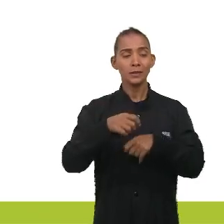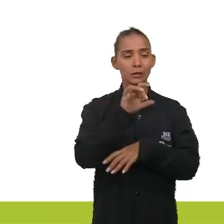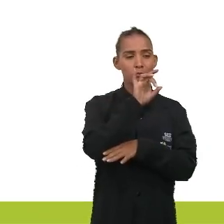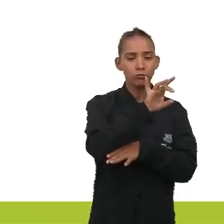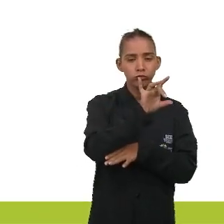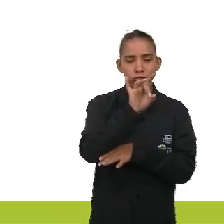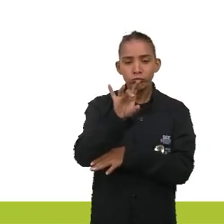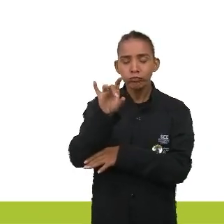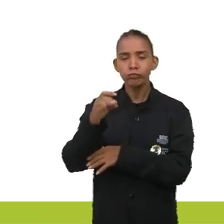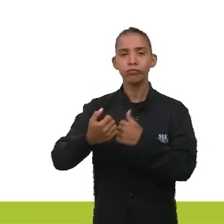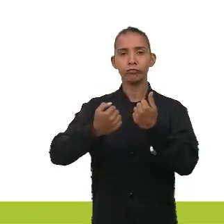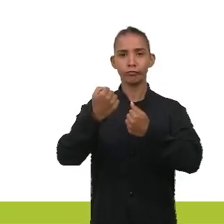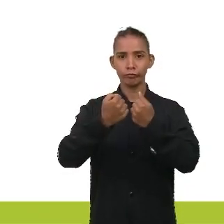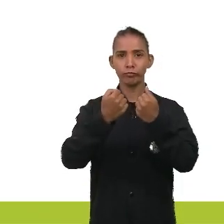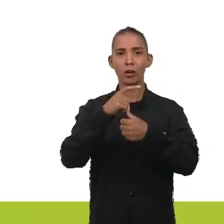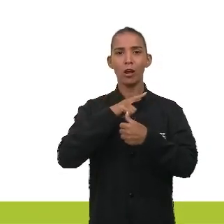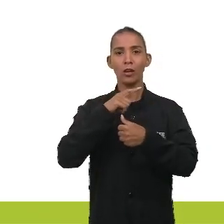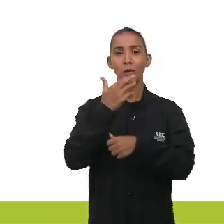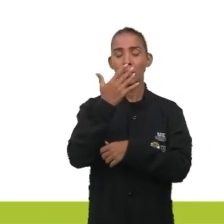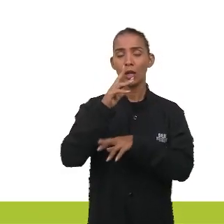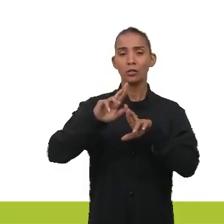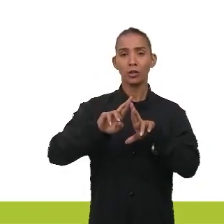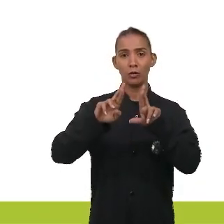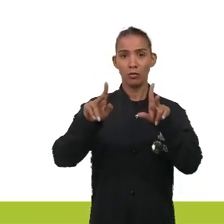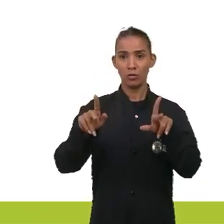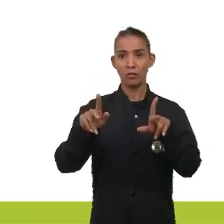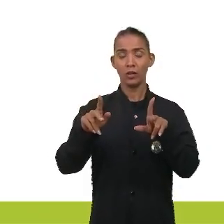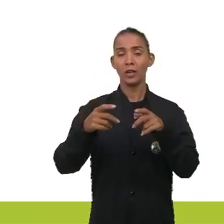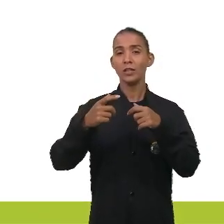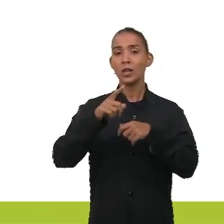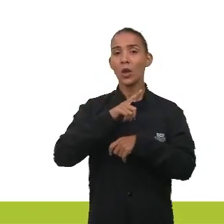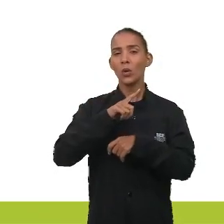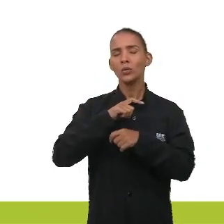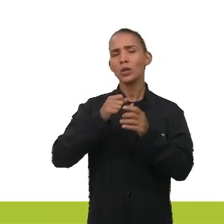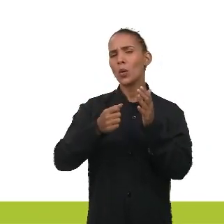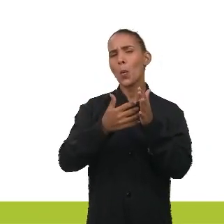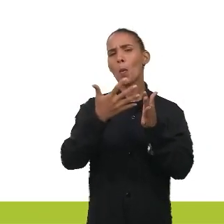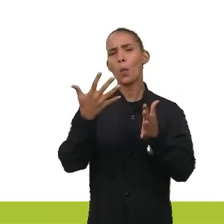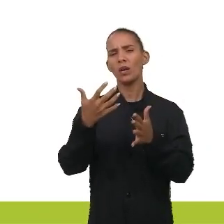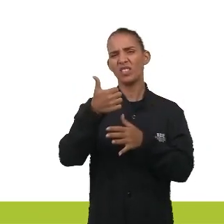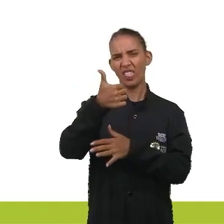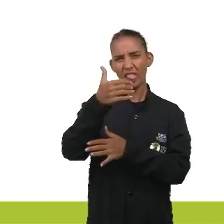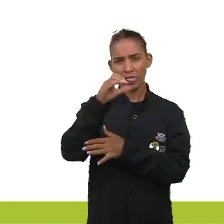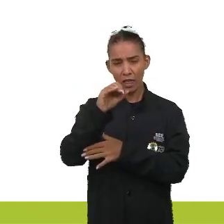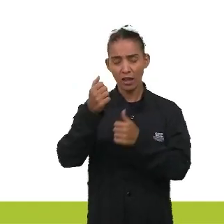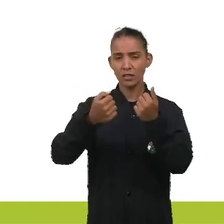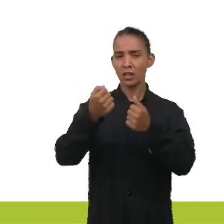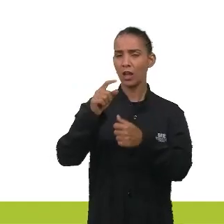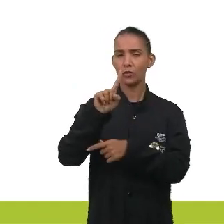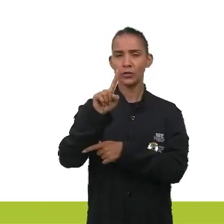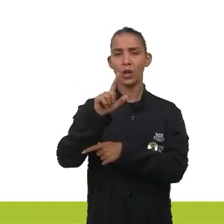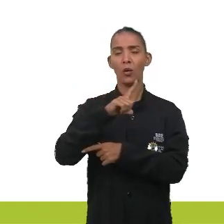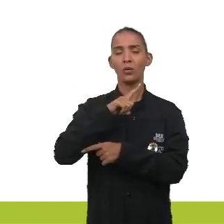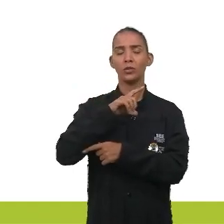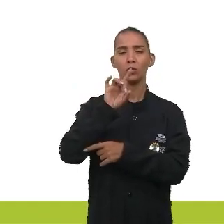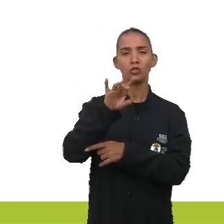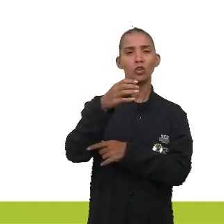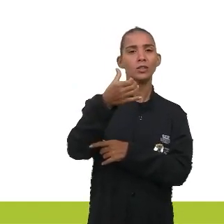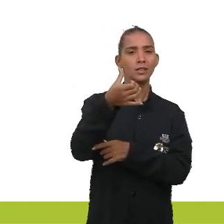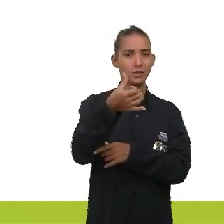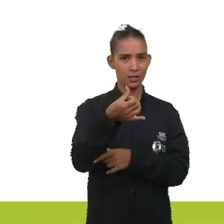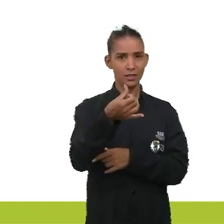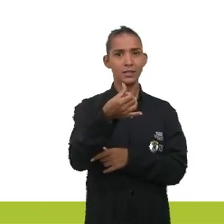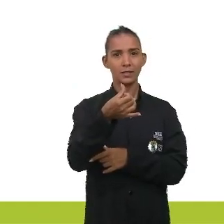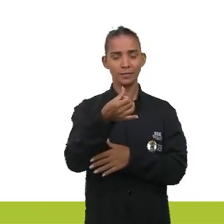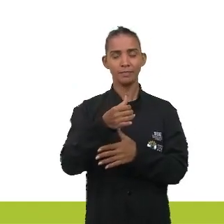das cores, eu não vou ter 10 carrinhos para pintar. Eu tenho um total de 6 carrinhos para pintar. Então, é essa